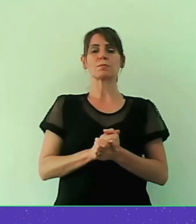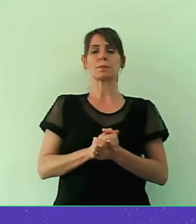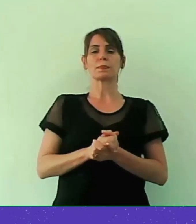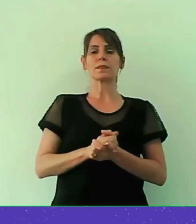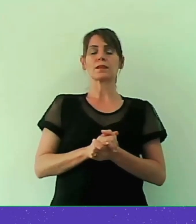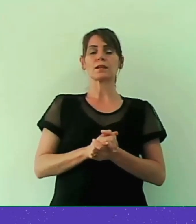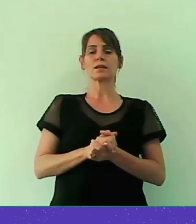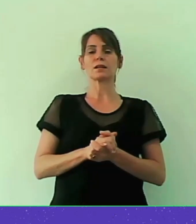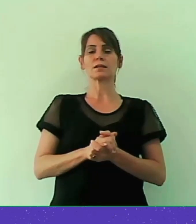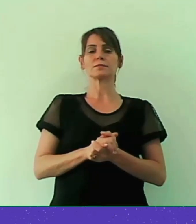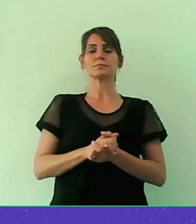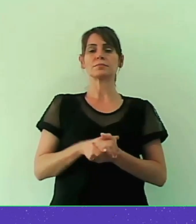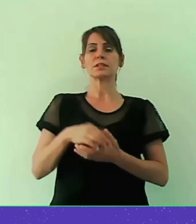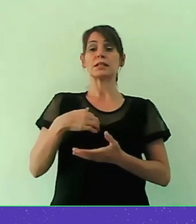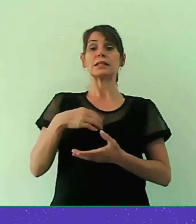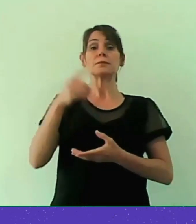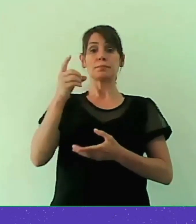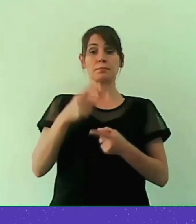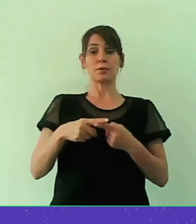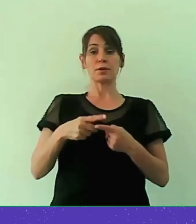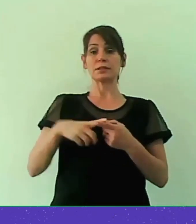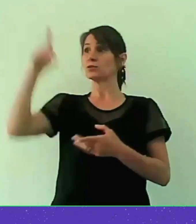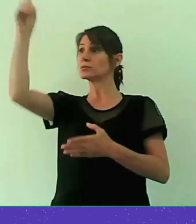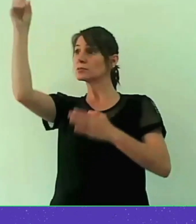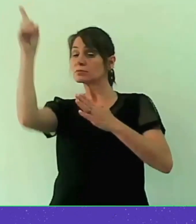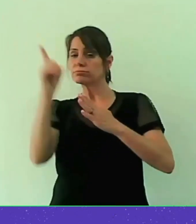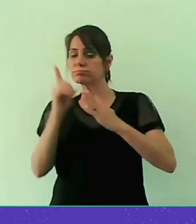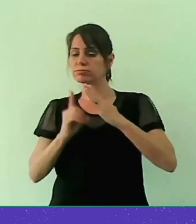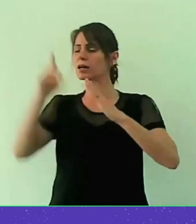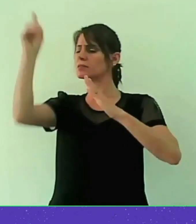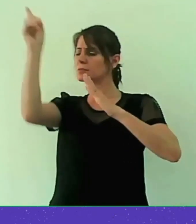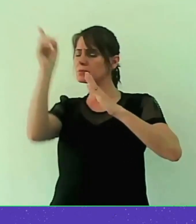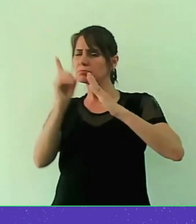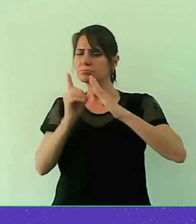nos encher para esse trabalho tão grandioso.